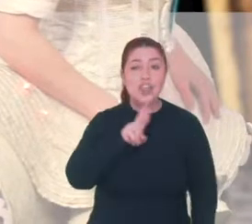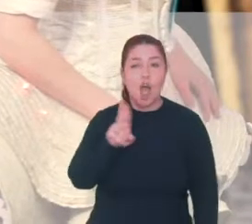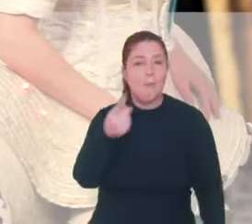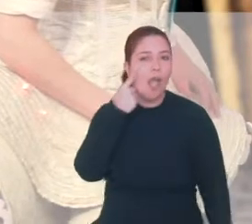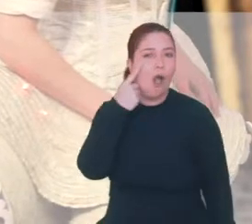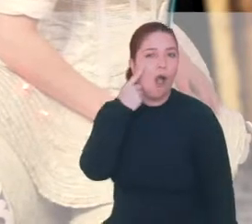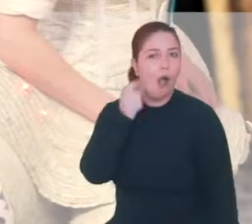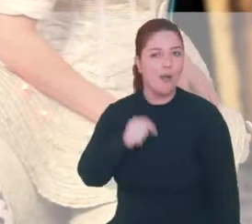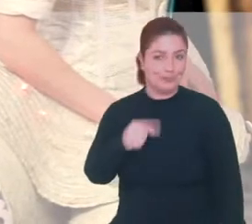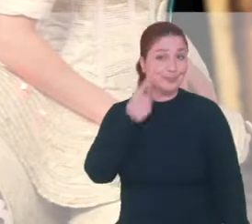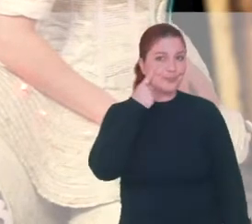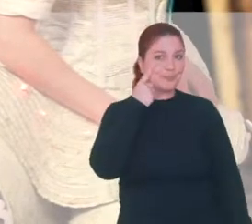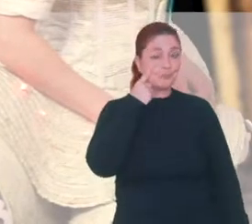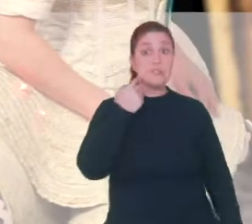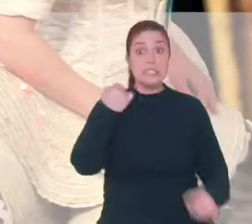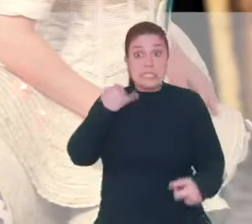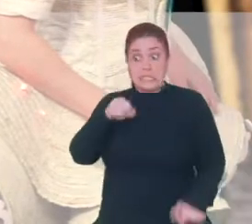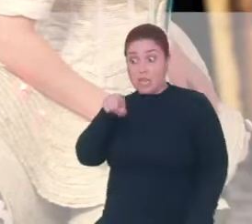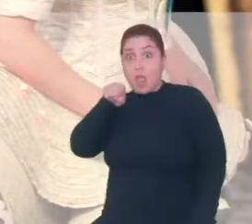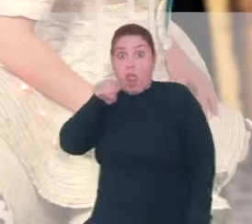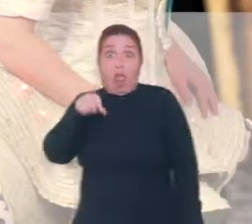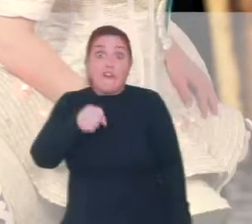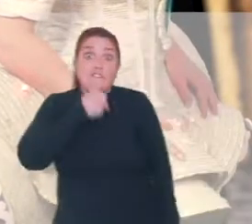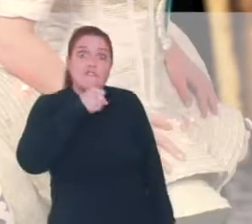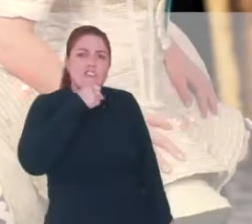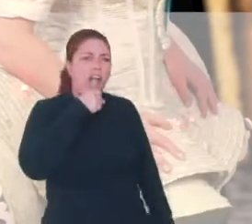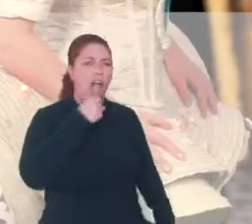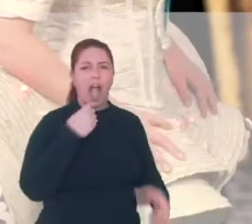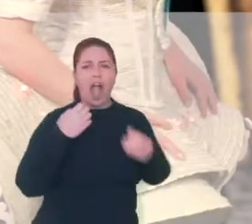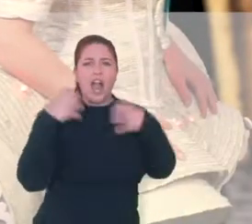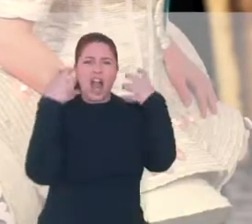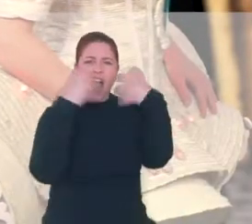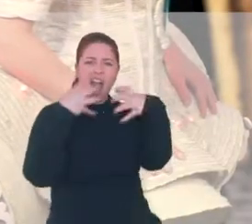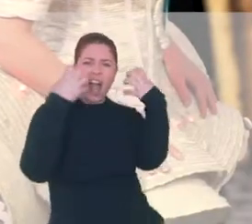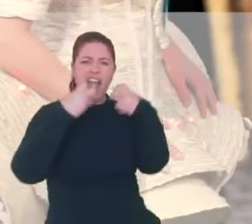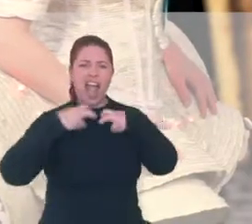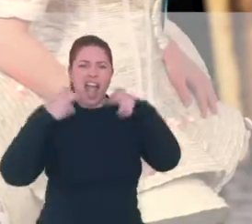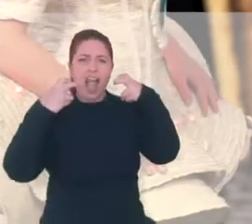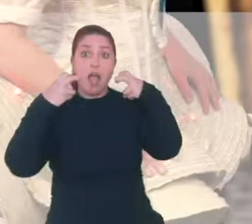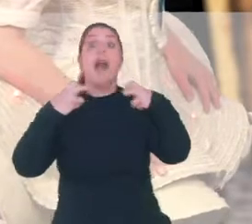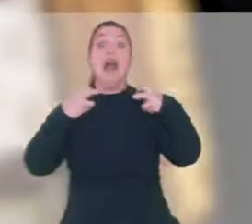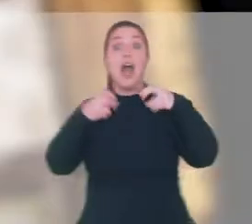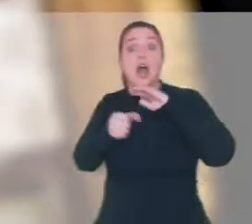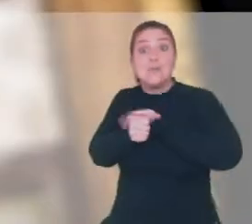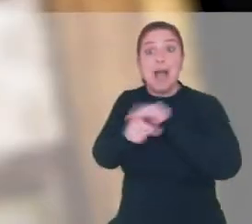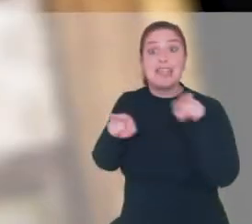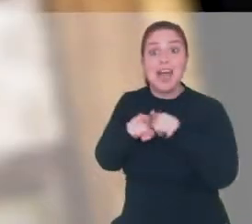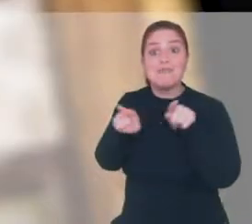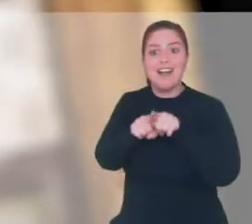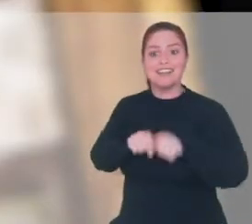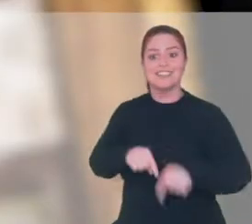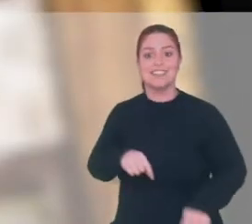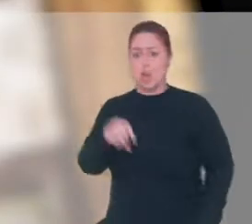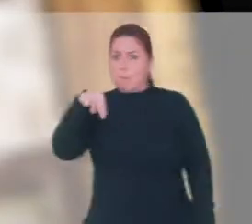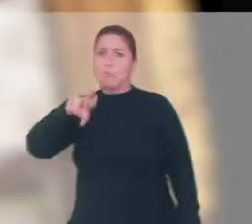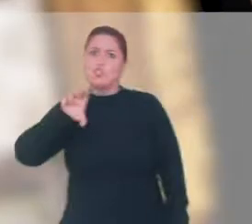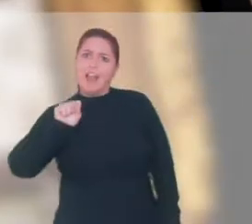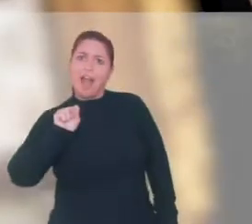diferente. E então, quanto mais alto ela cantava, mais alto ele cantava em cima.